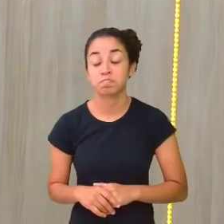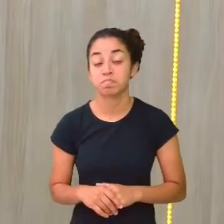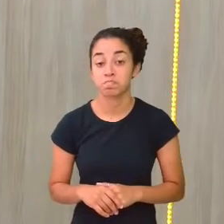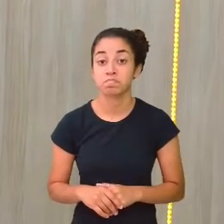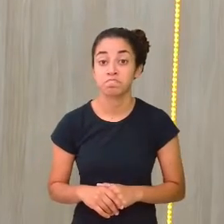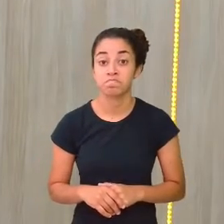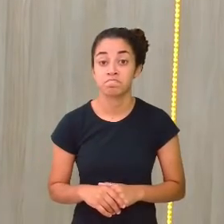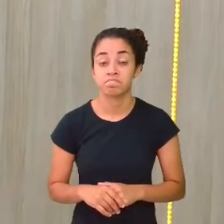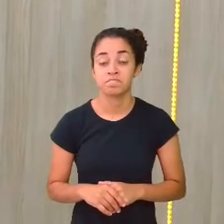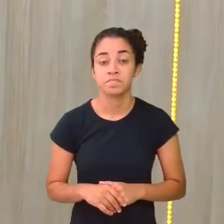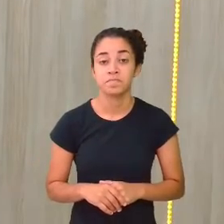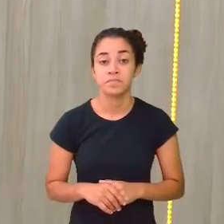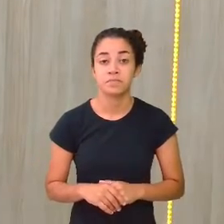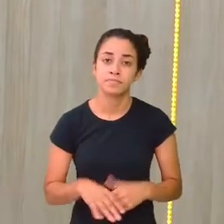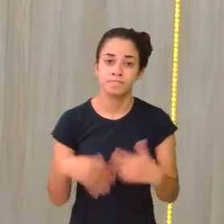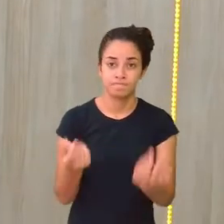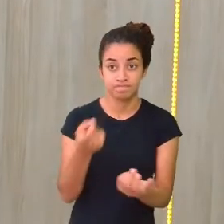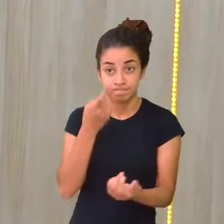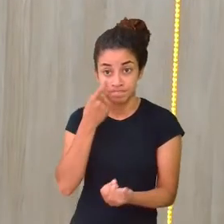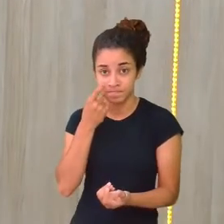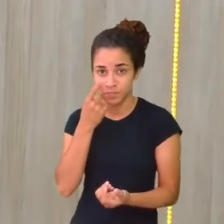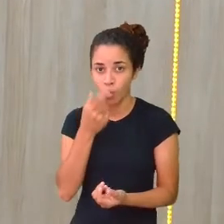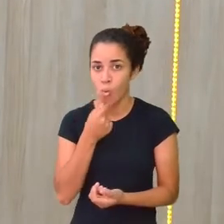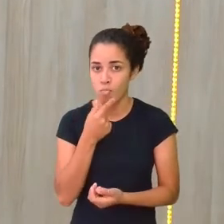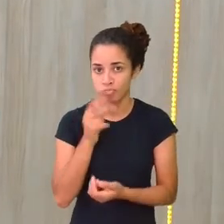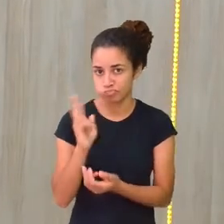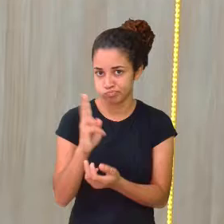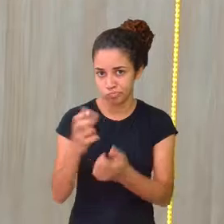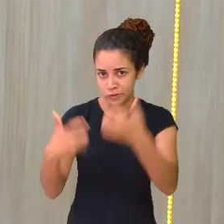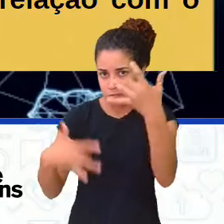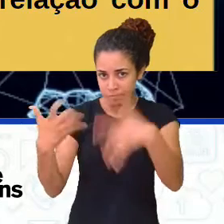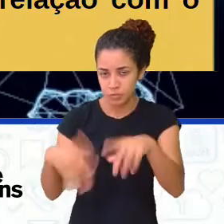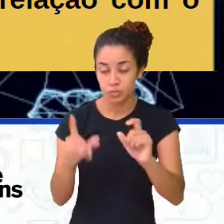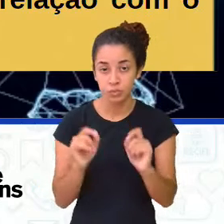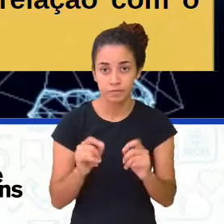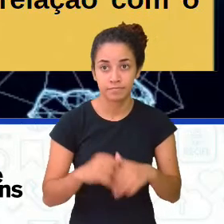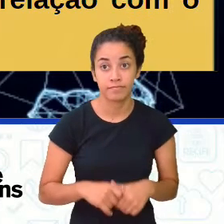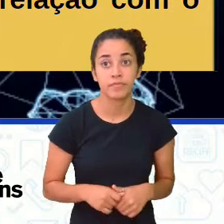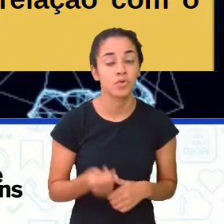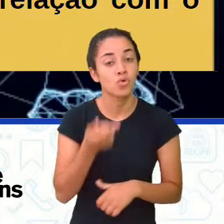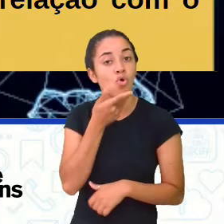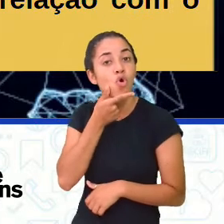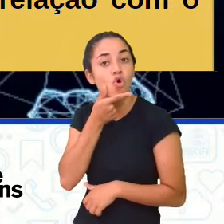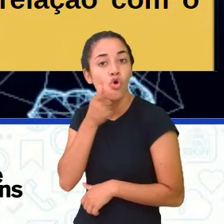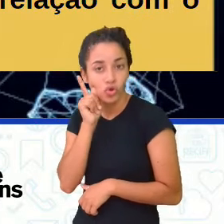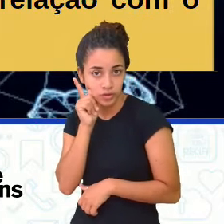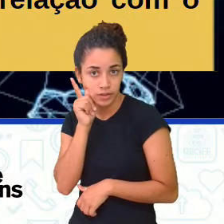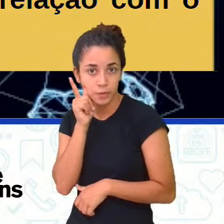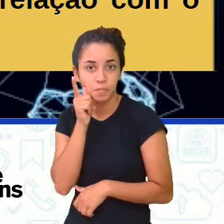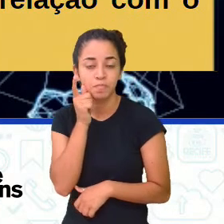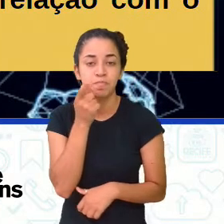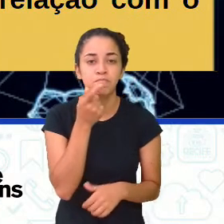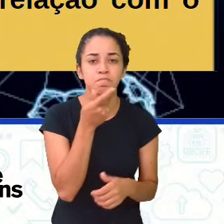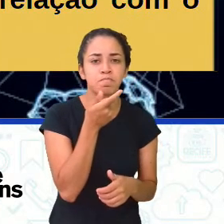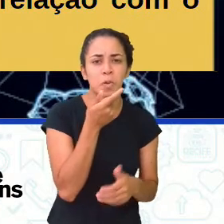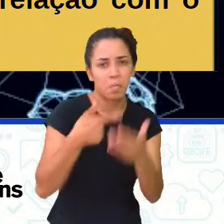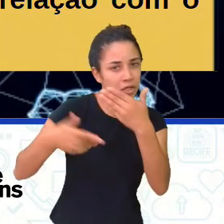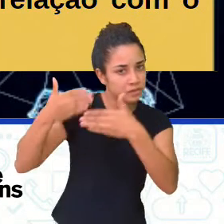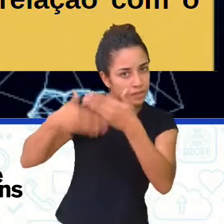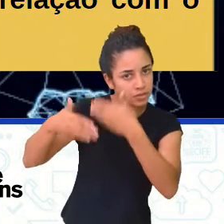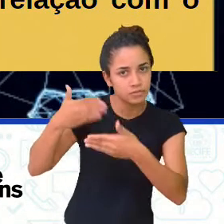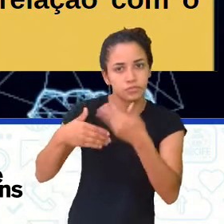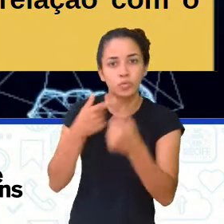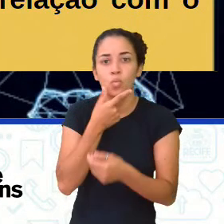coisa, hein, pessoal? E aí, vê só o que é que o Milton Santos vai falar aqui pra gente agora. Ó. Ontem, o homem